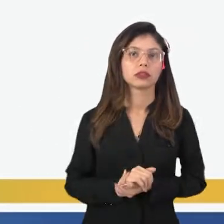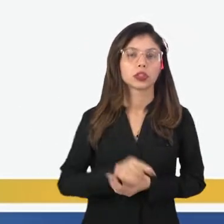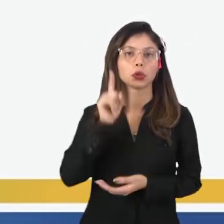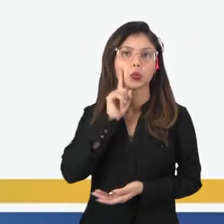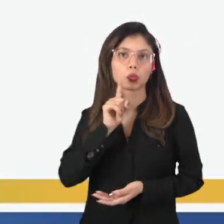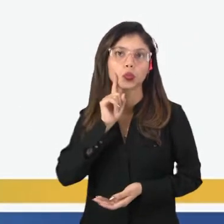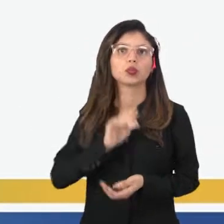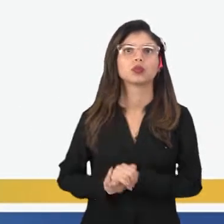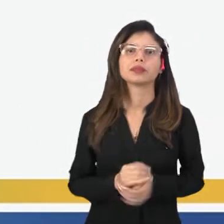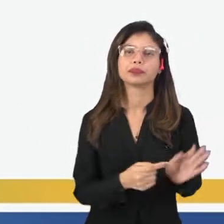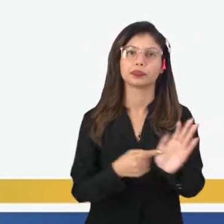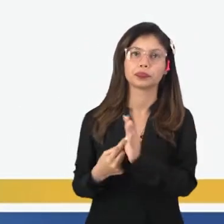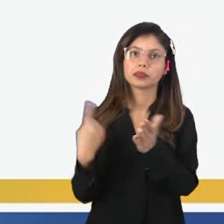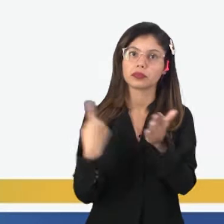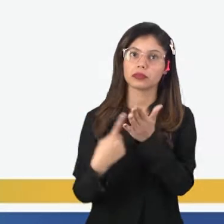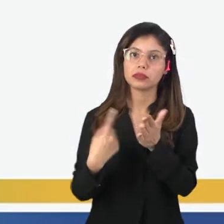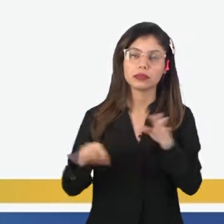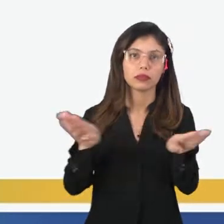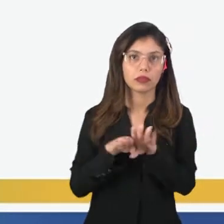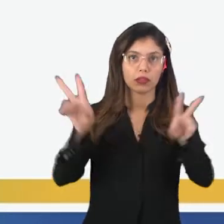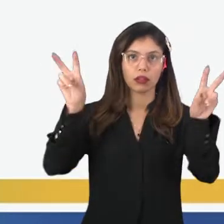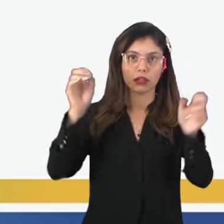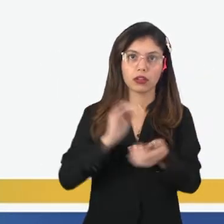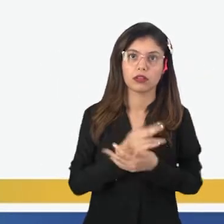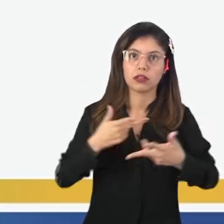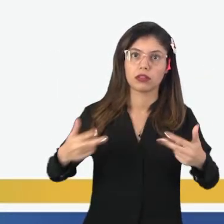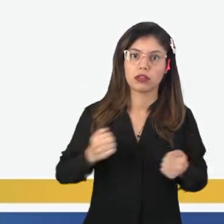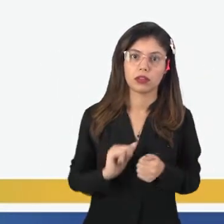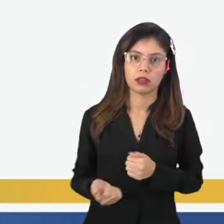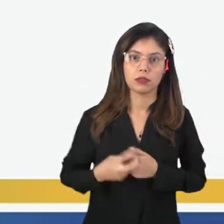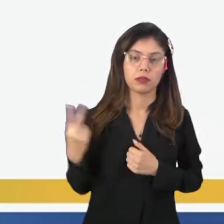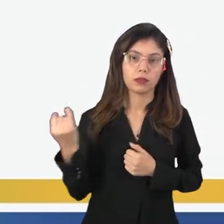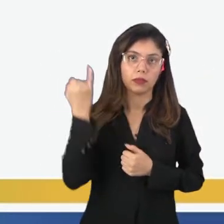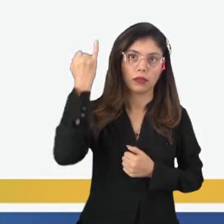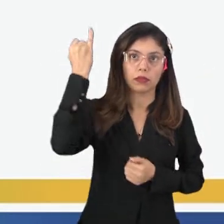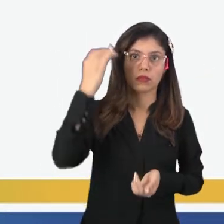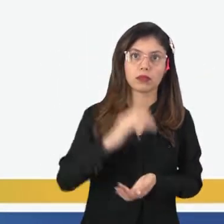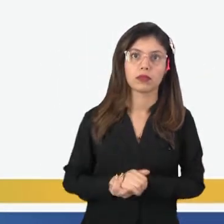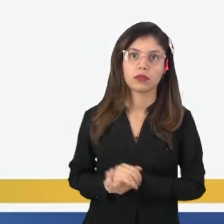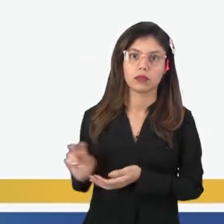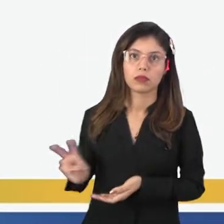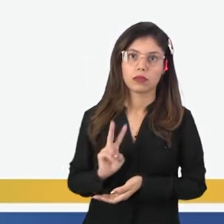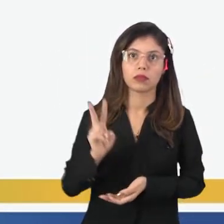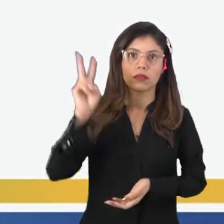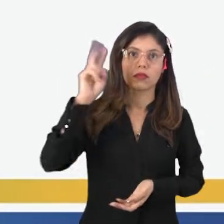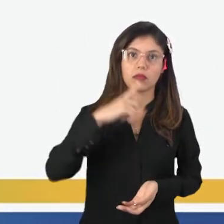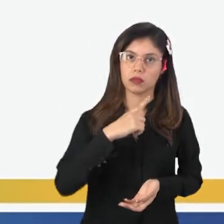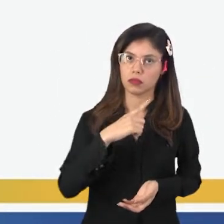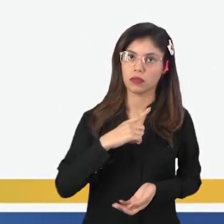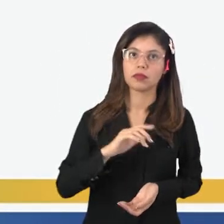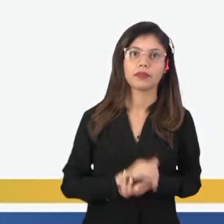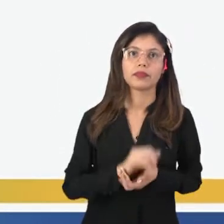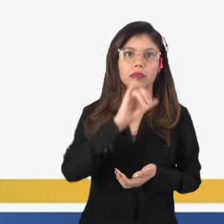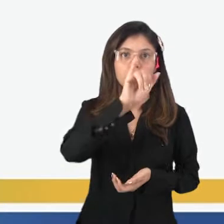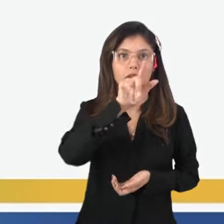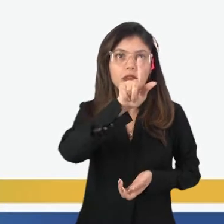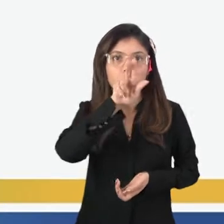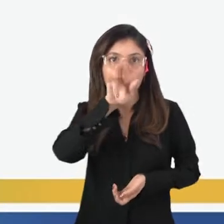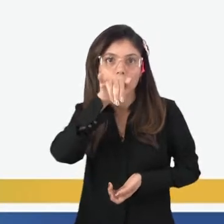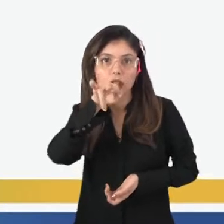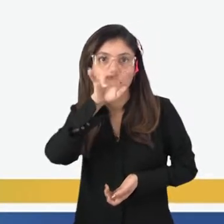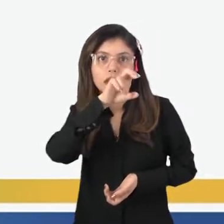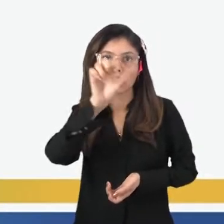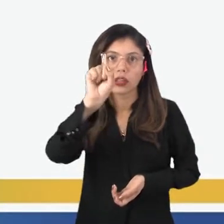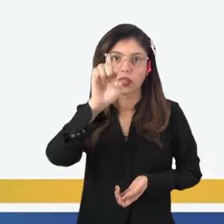americanos, conferindo-lhe também o título de objeto mais valioso segundo o Guinness Book. Então, gente, vejam